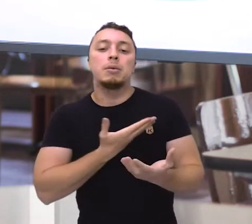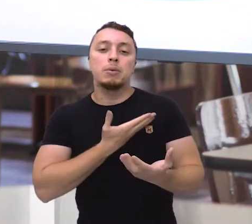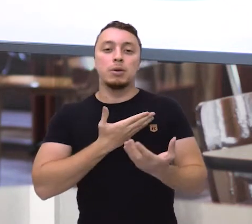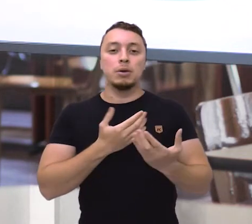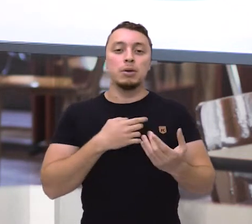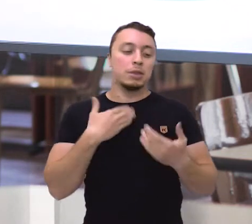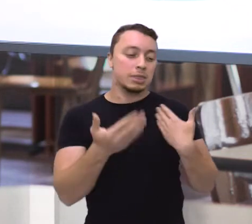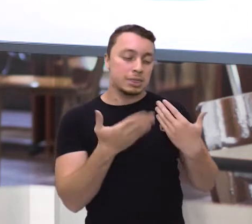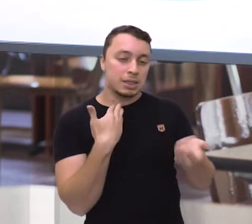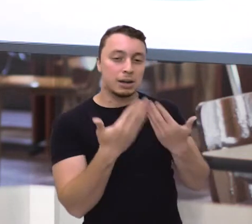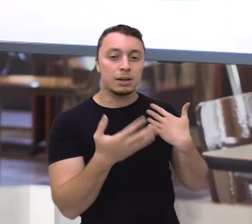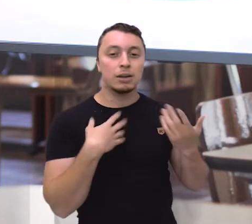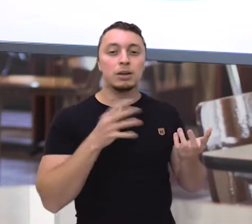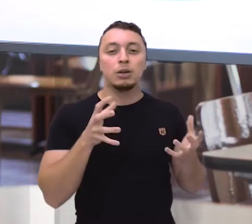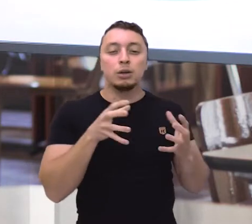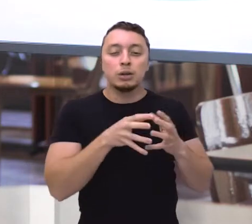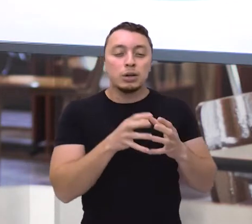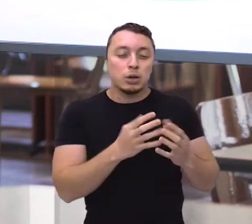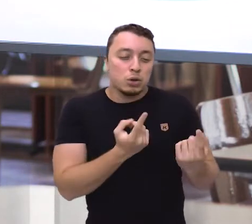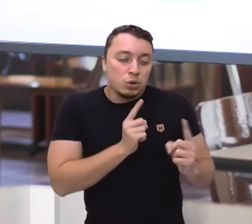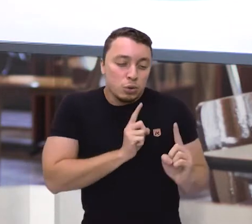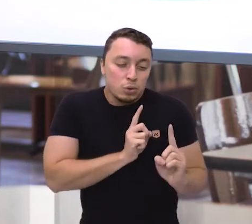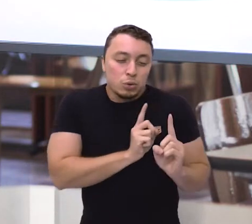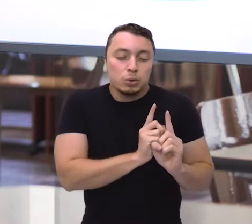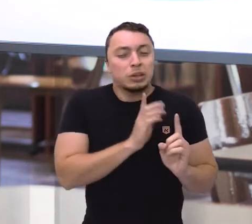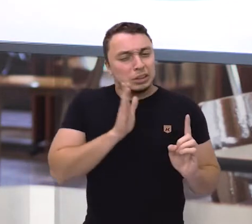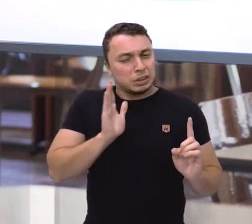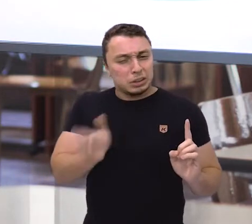de amigos, aquele grupo é muito íntimo